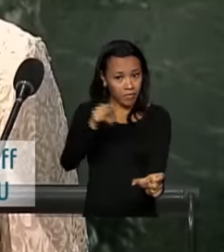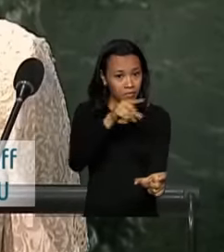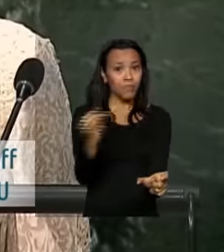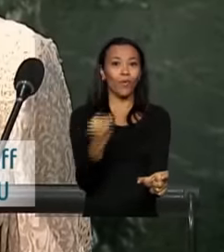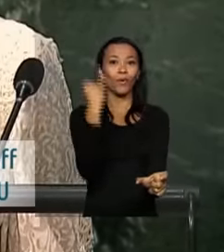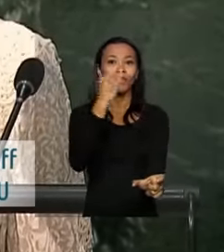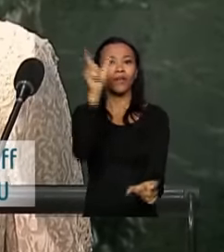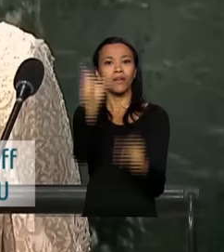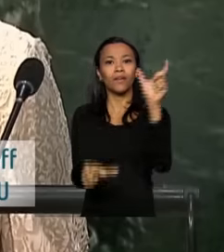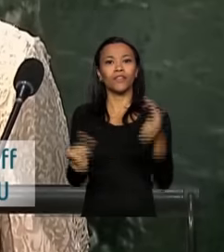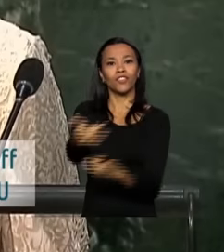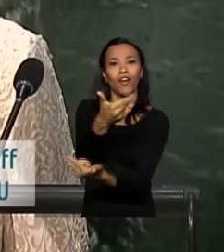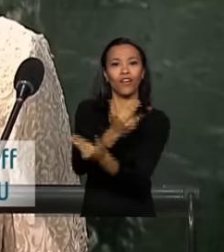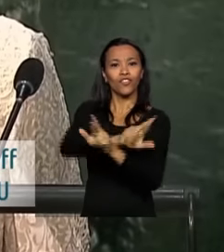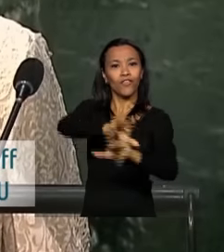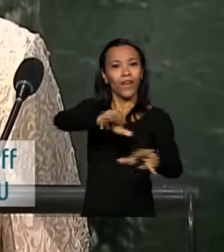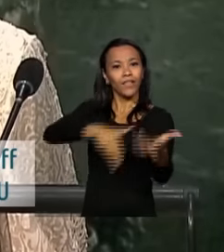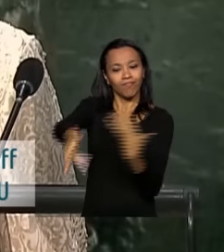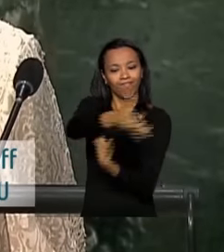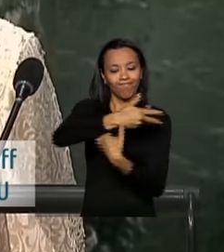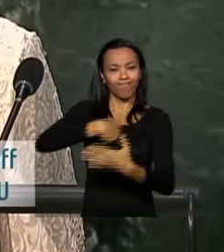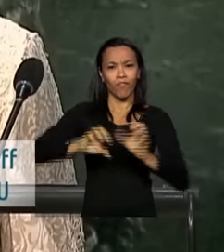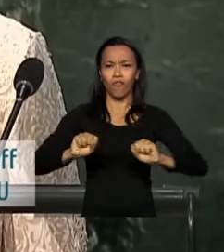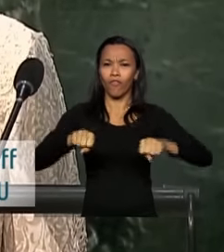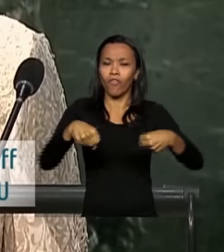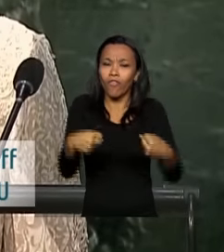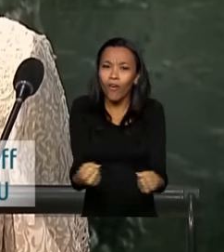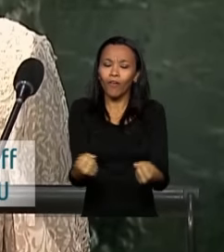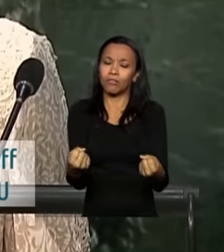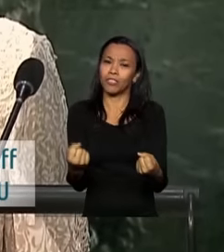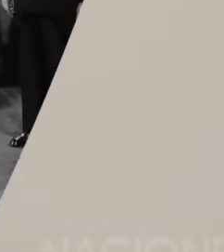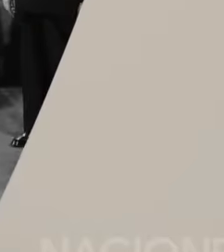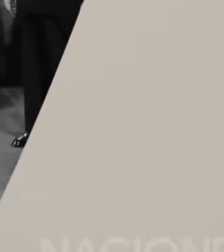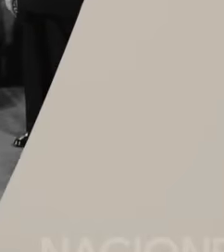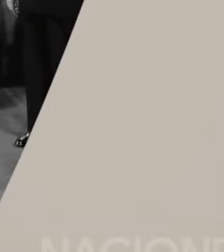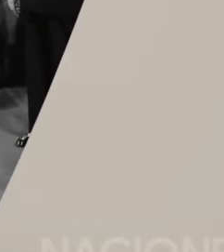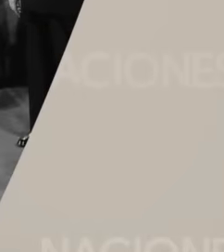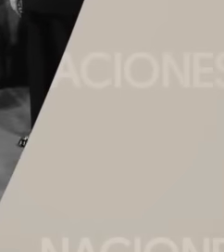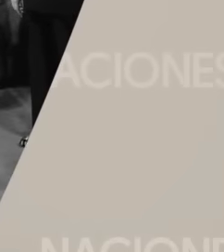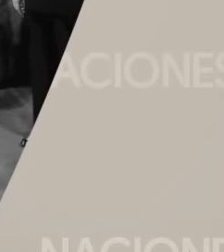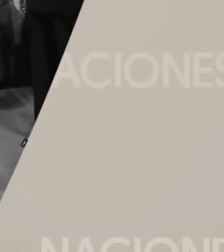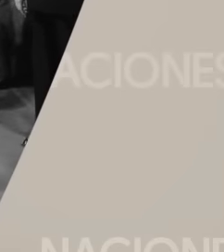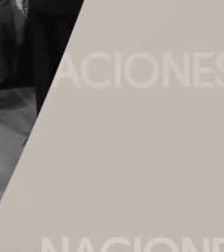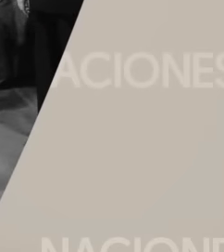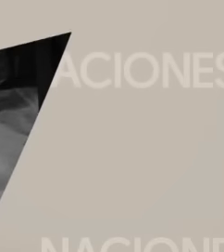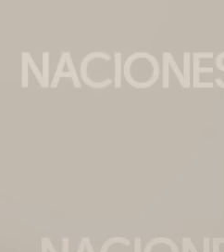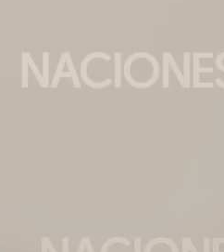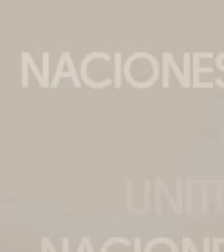tornar mais fortes, mais ricos, mais diversos.